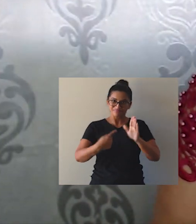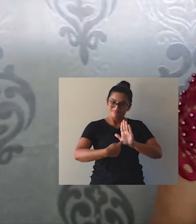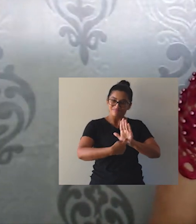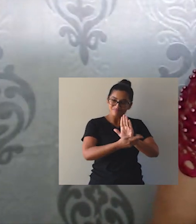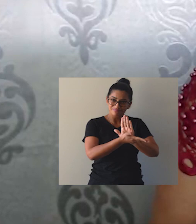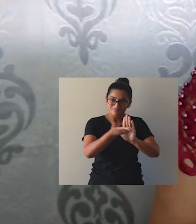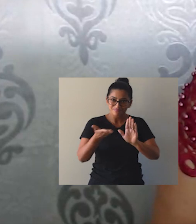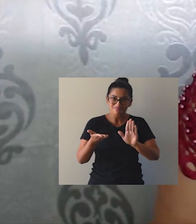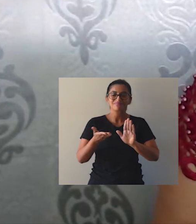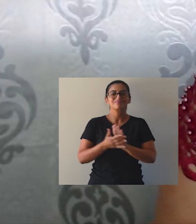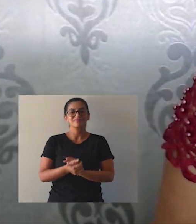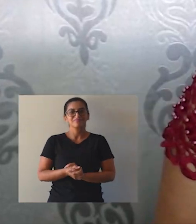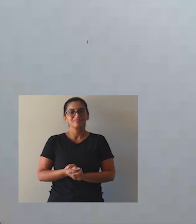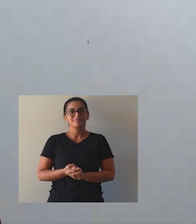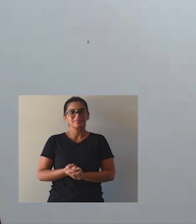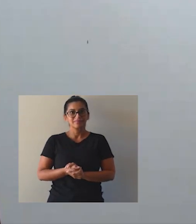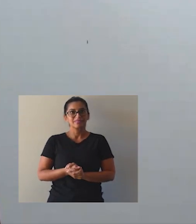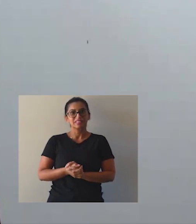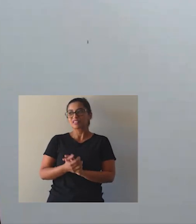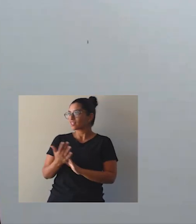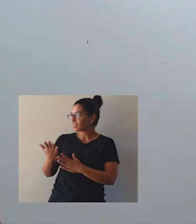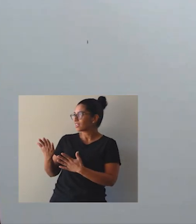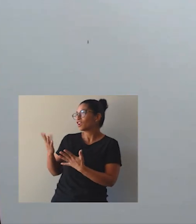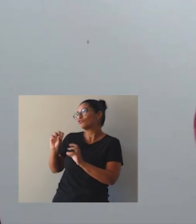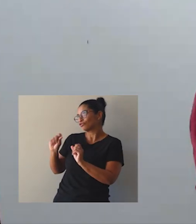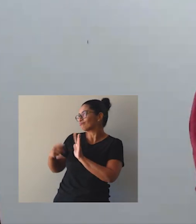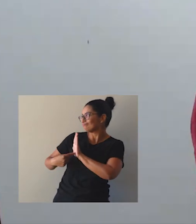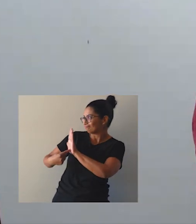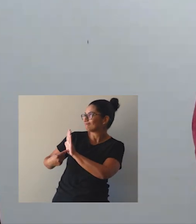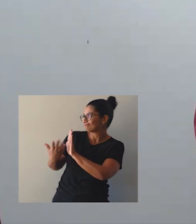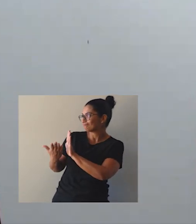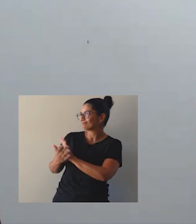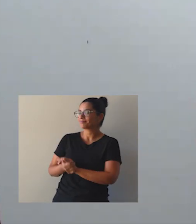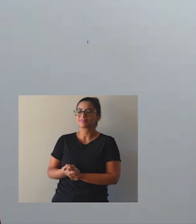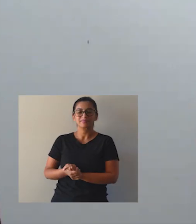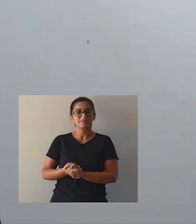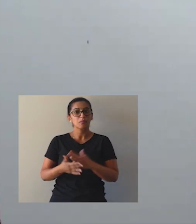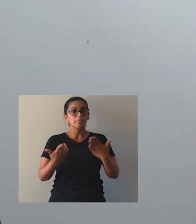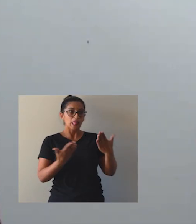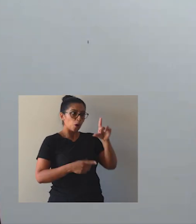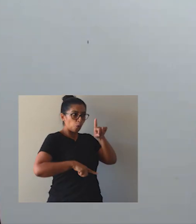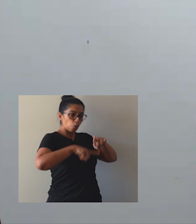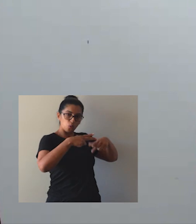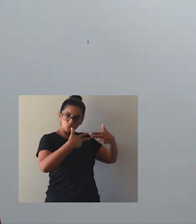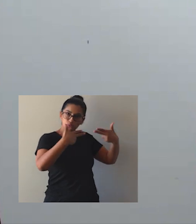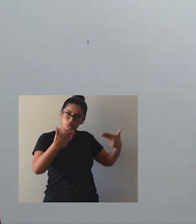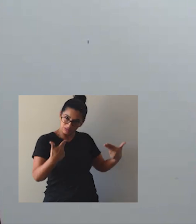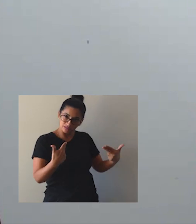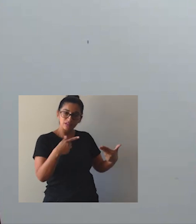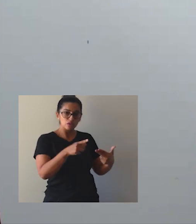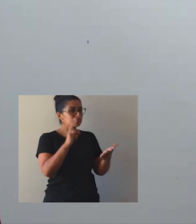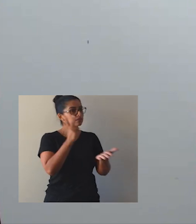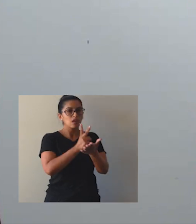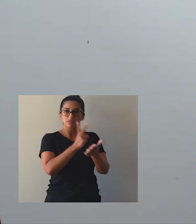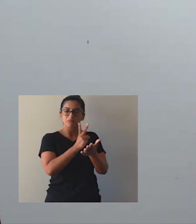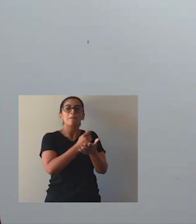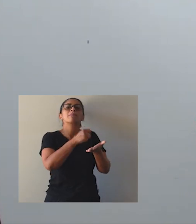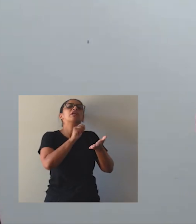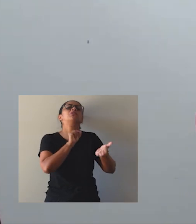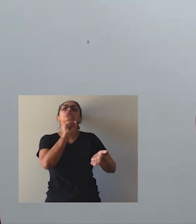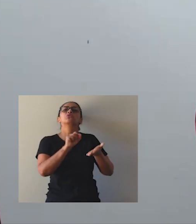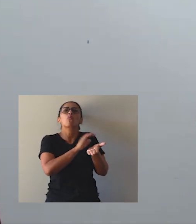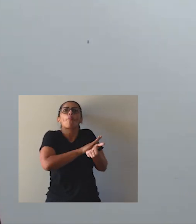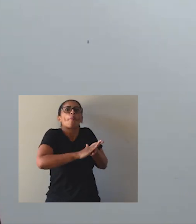Maria Cláudia. Bom, quer falar alguma coisa? Os materiais, eles são em relevo. Por quê? Você não vai confeccionar ou comprar um